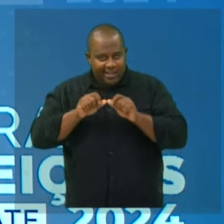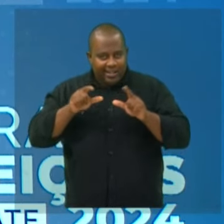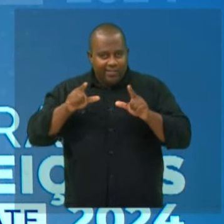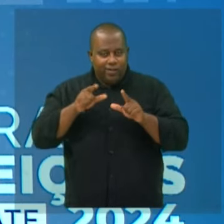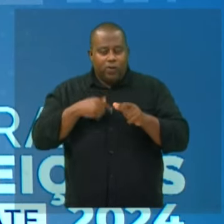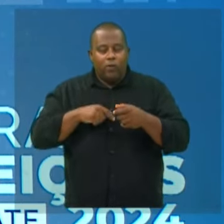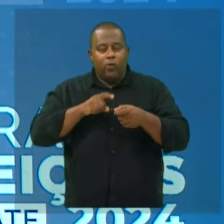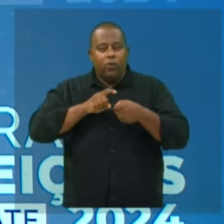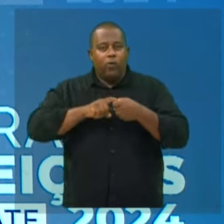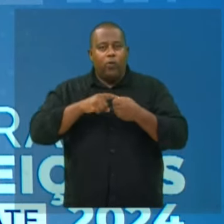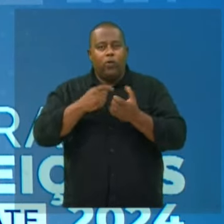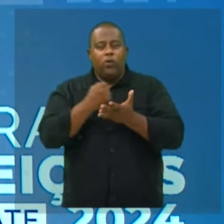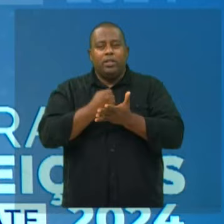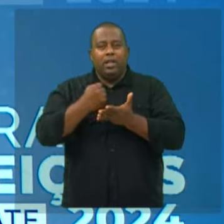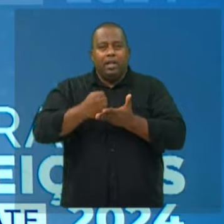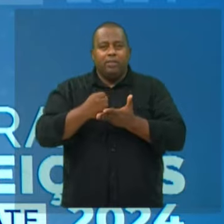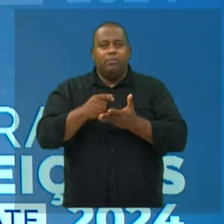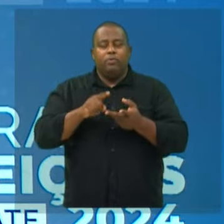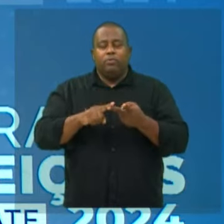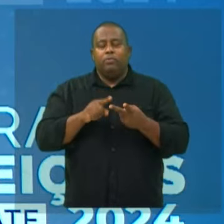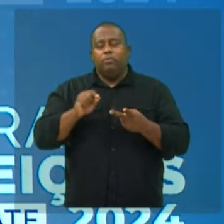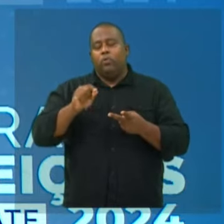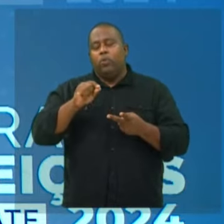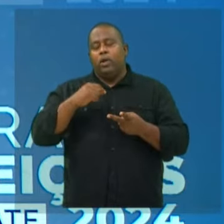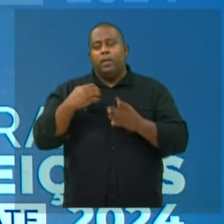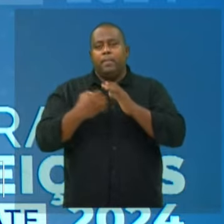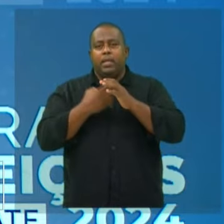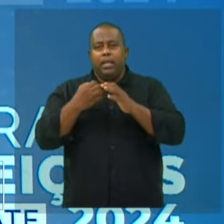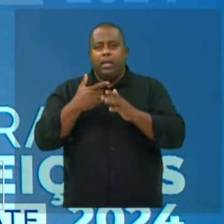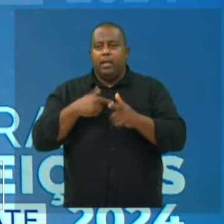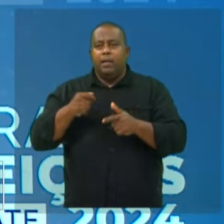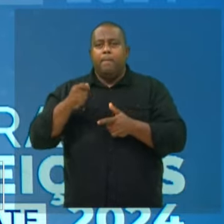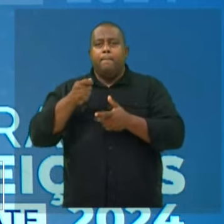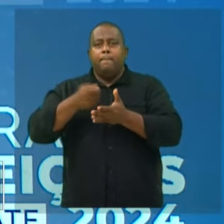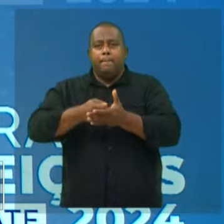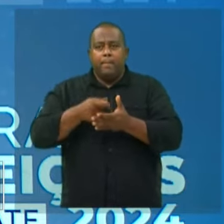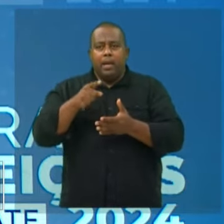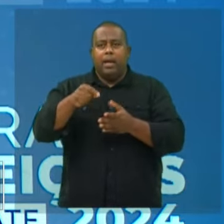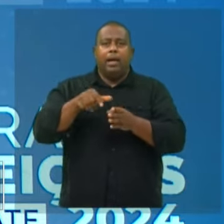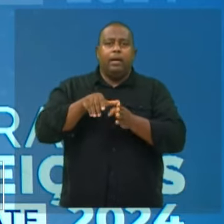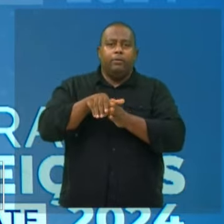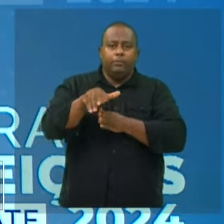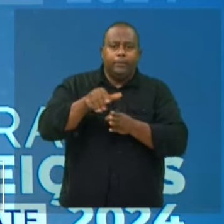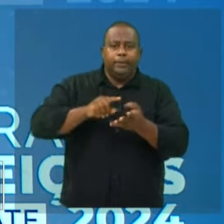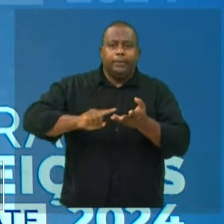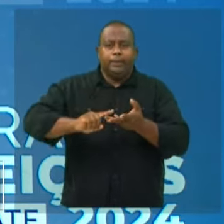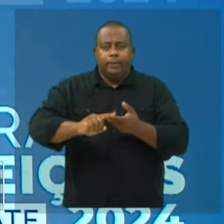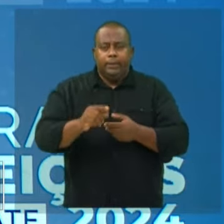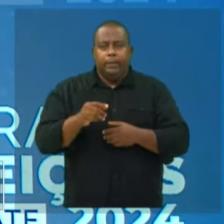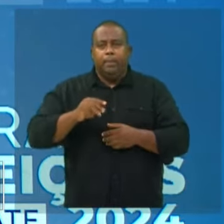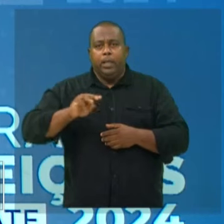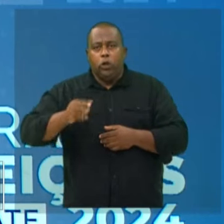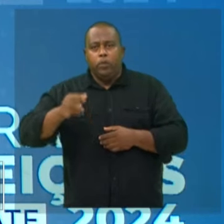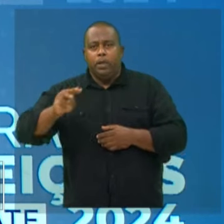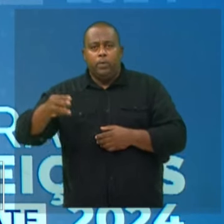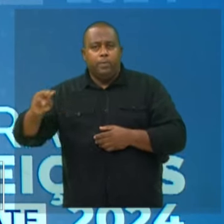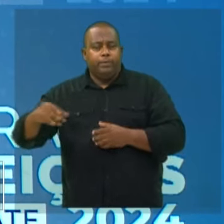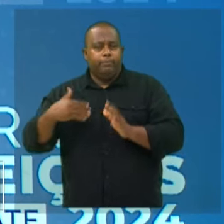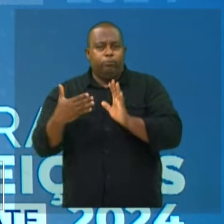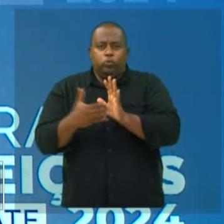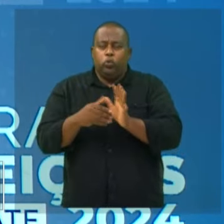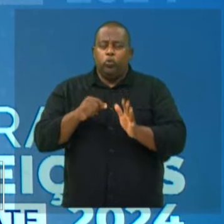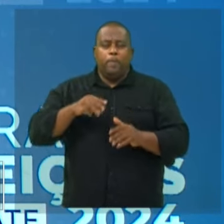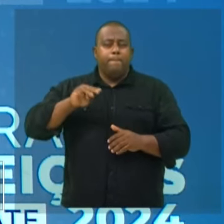milhões e milhões e milhões contrata uma consultoria 3 milhões contrata um estudo 5 milhões contrata não sei o que lá só lá só se fala tudo